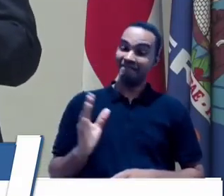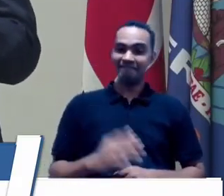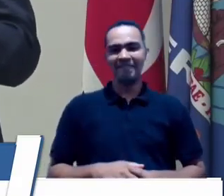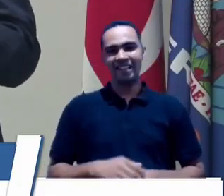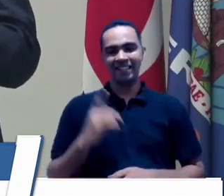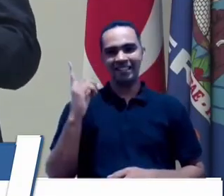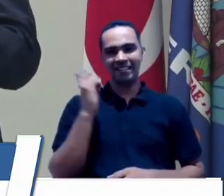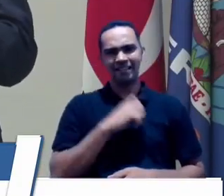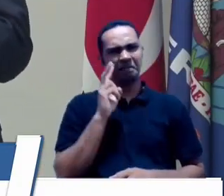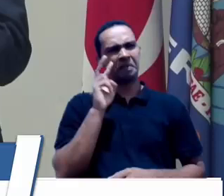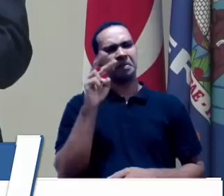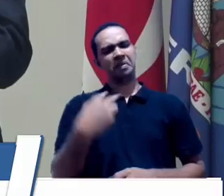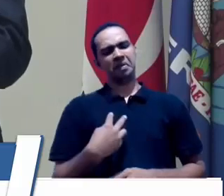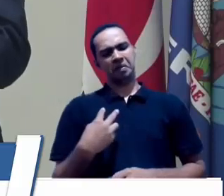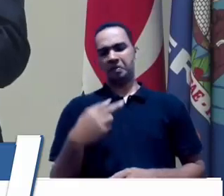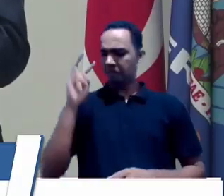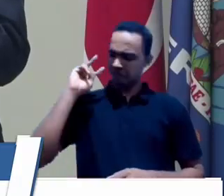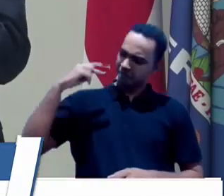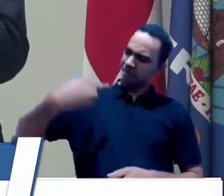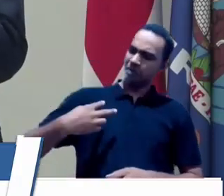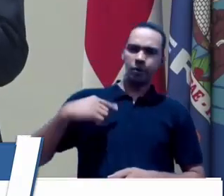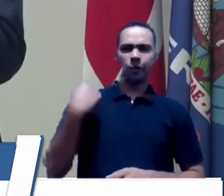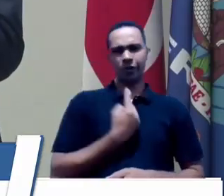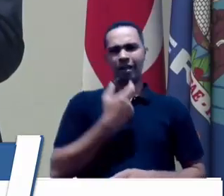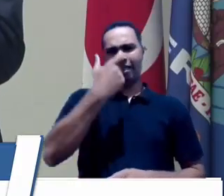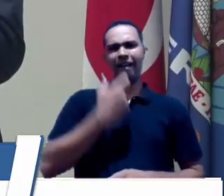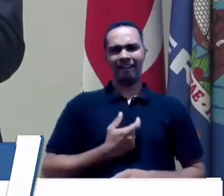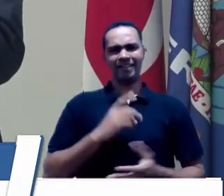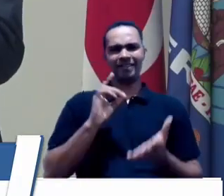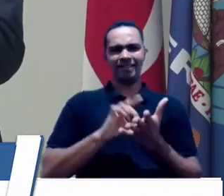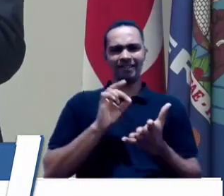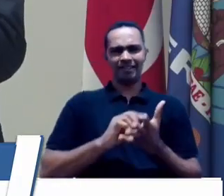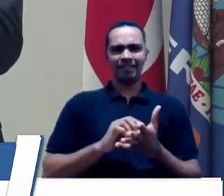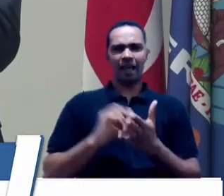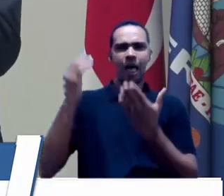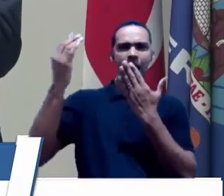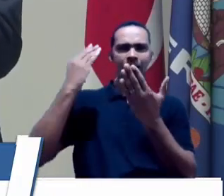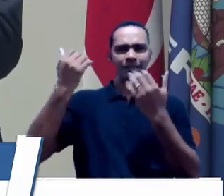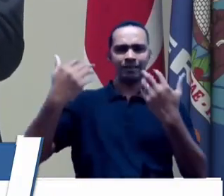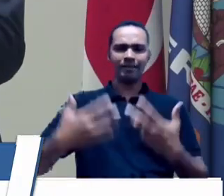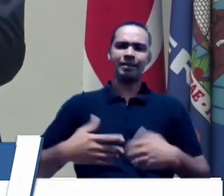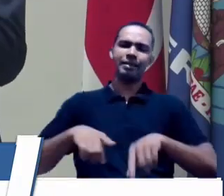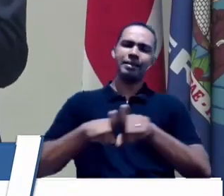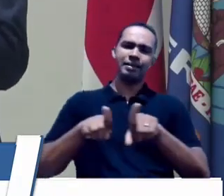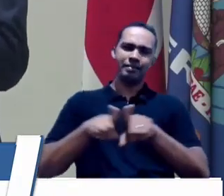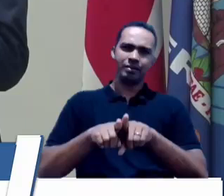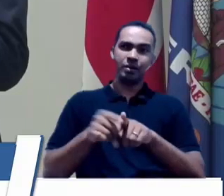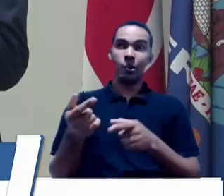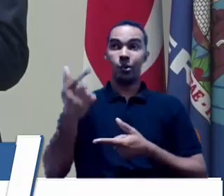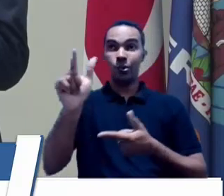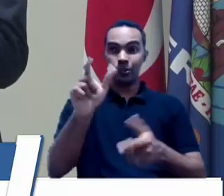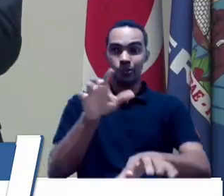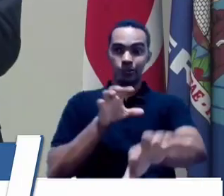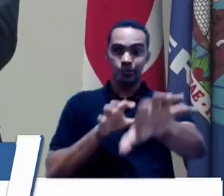a gente e reconhecer quem nós somos, né? Isso a psicanálise indica também, que é o outro que nos constitui como